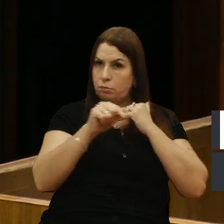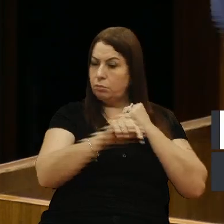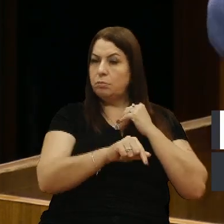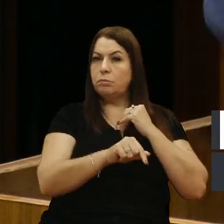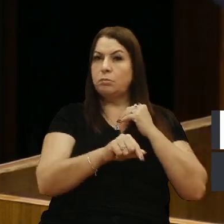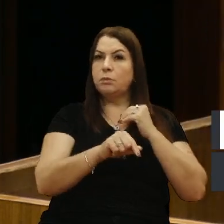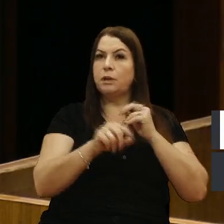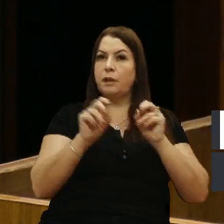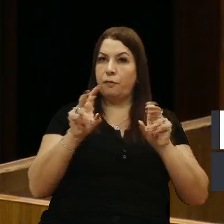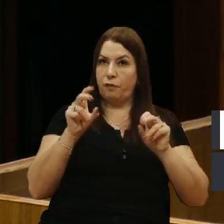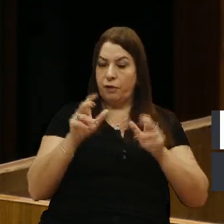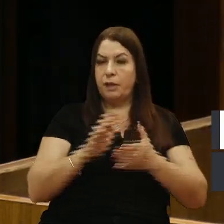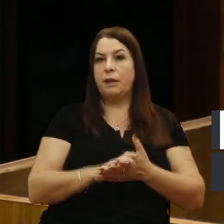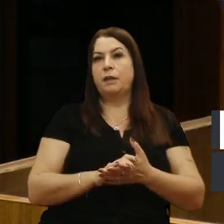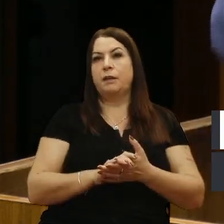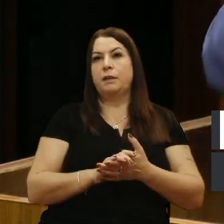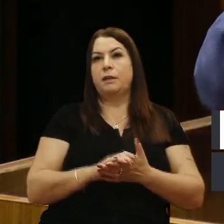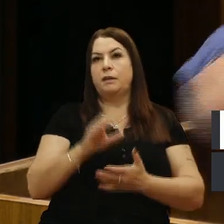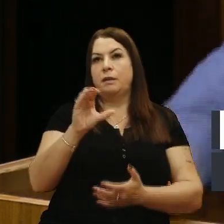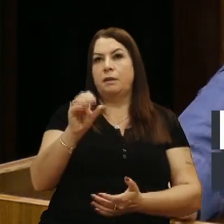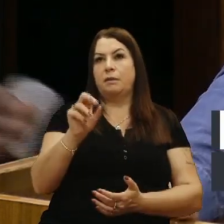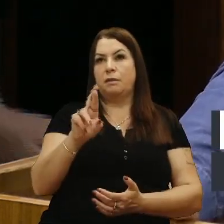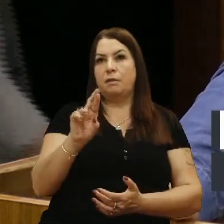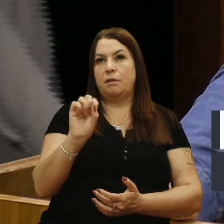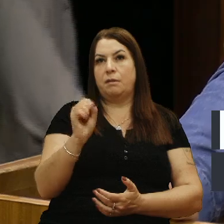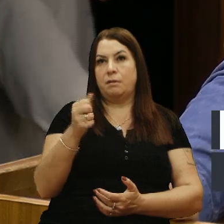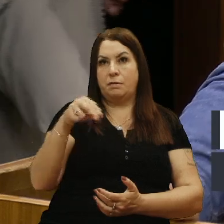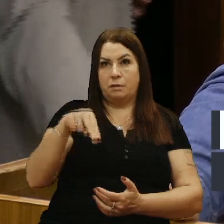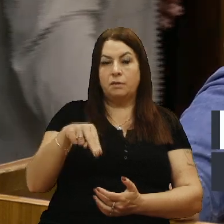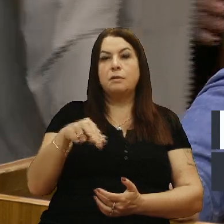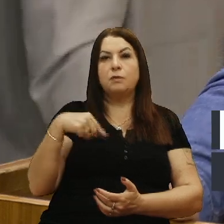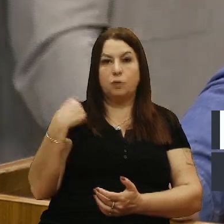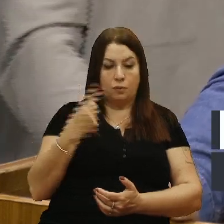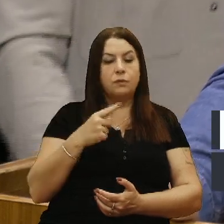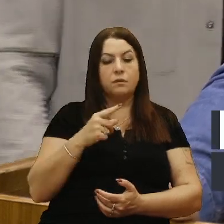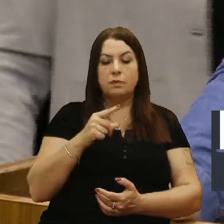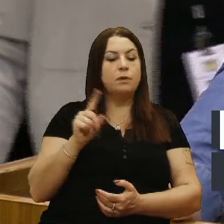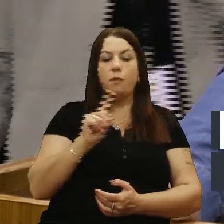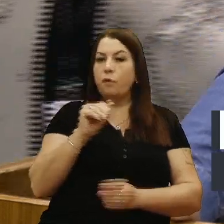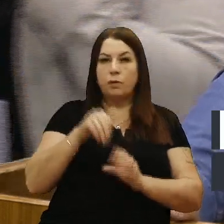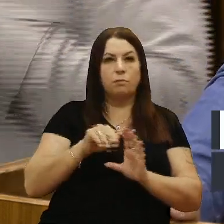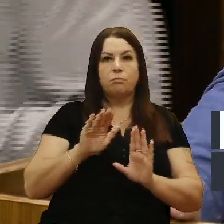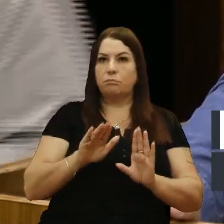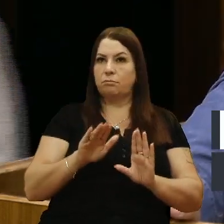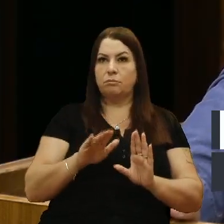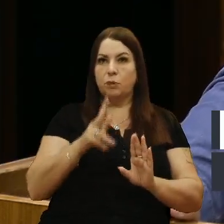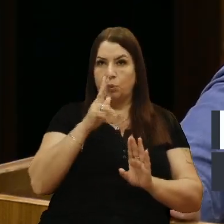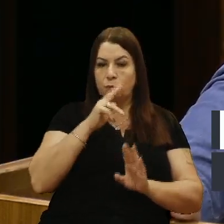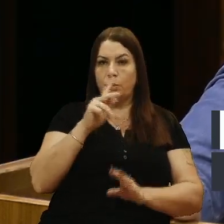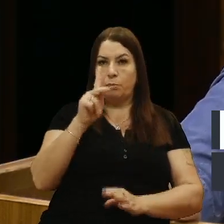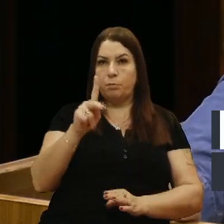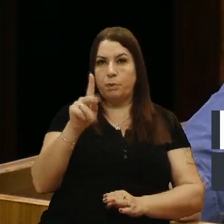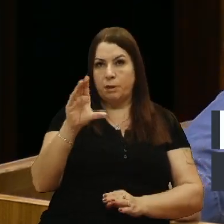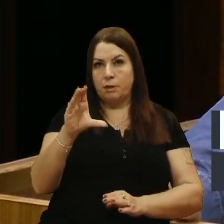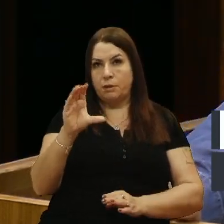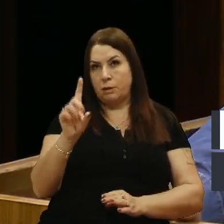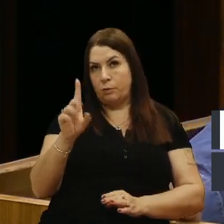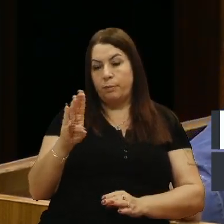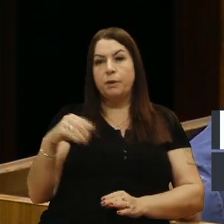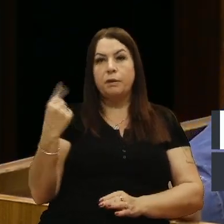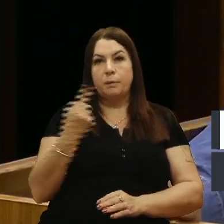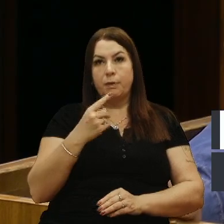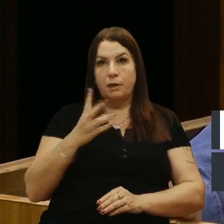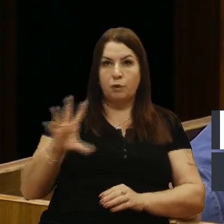à privatização da Corsã, fomos. Assim como o PCdoB, que faz parte da